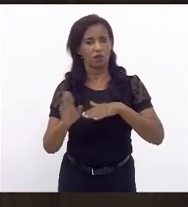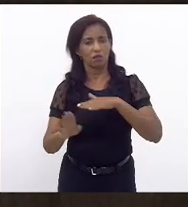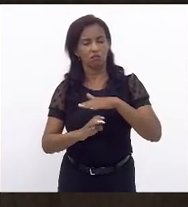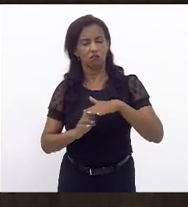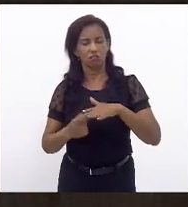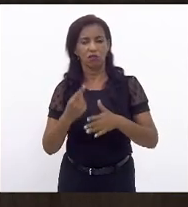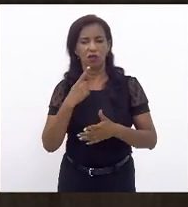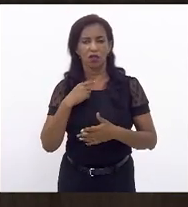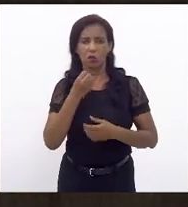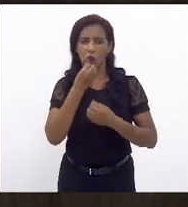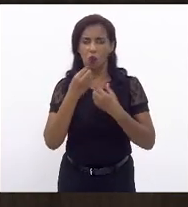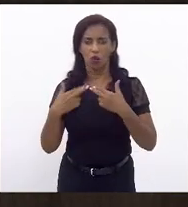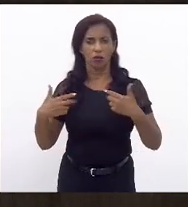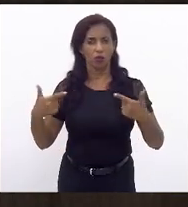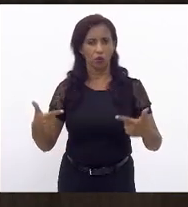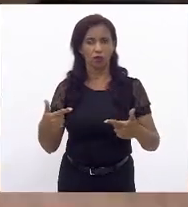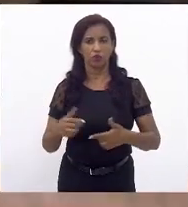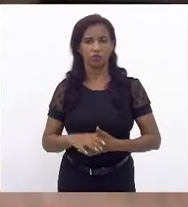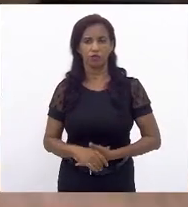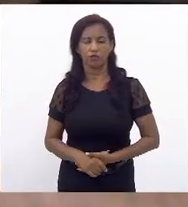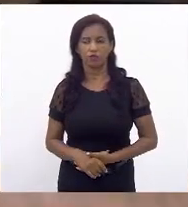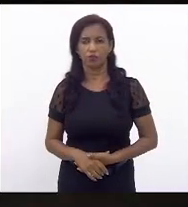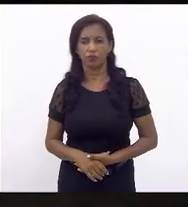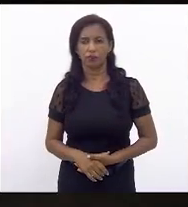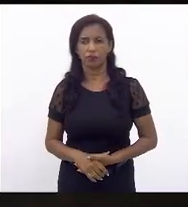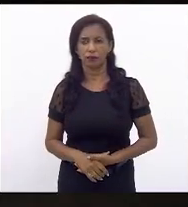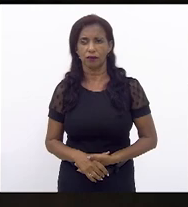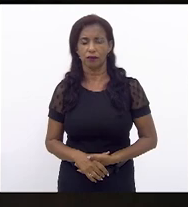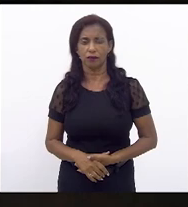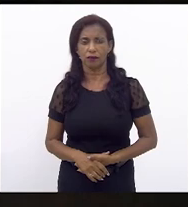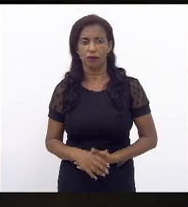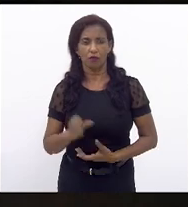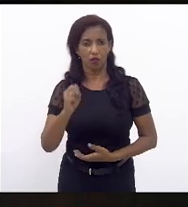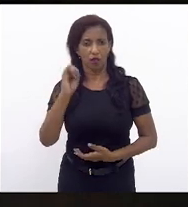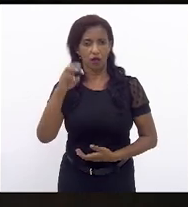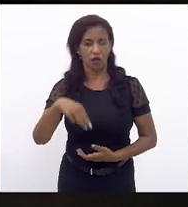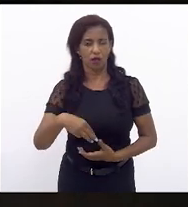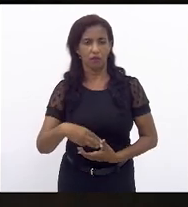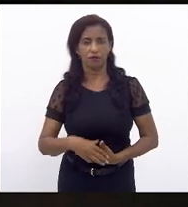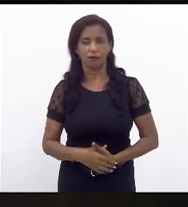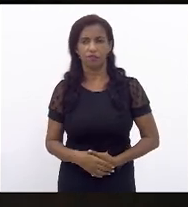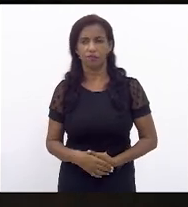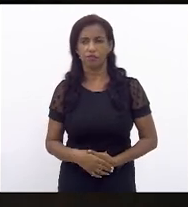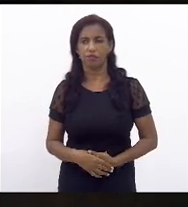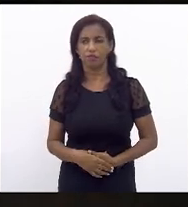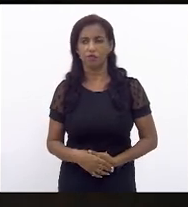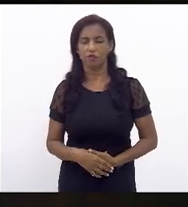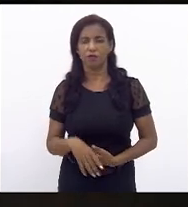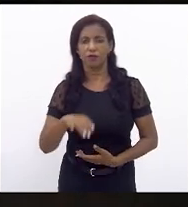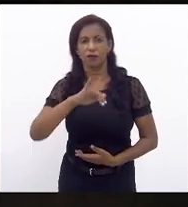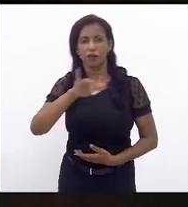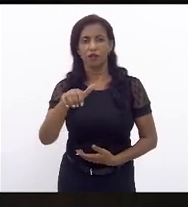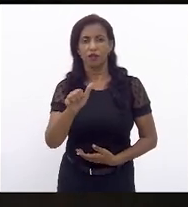desejo boa sorte. Deputado Gustavo Schmidt vota sim. Deputado Jair Bittencourt.